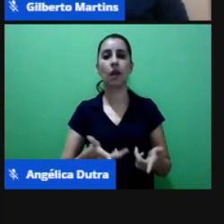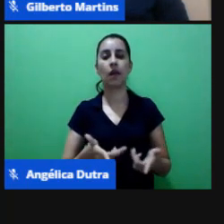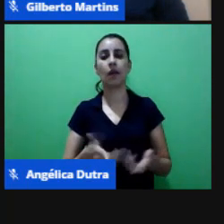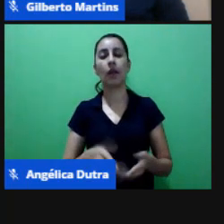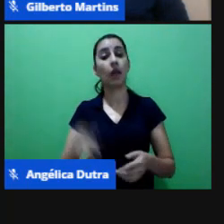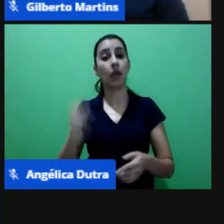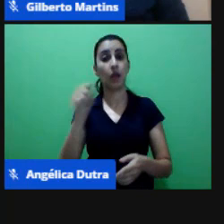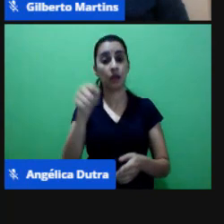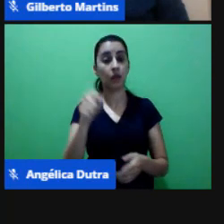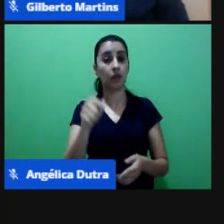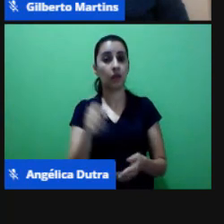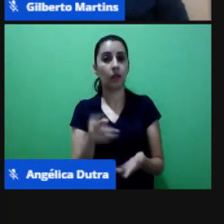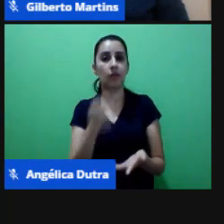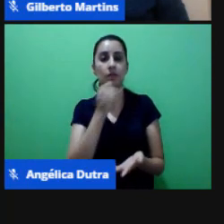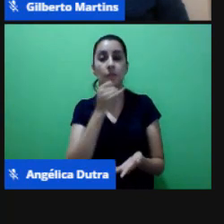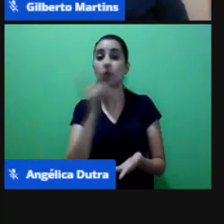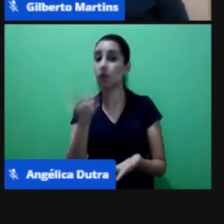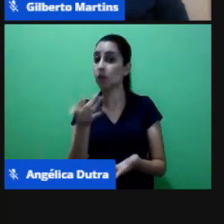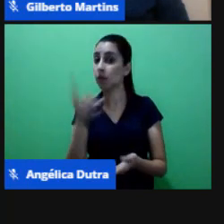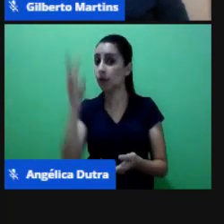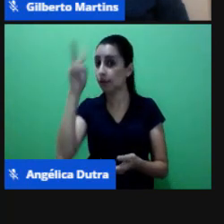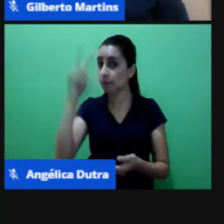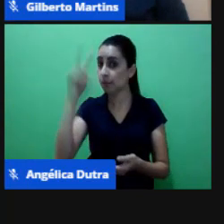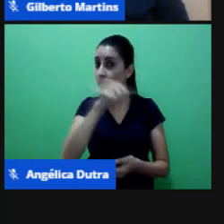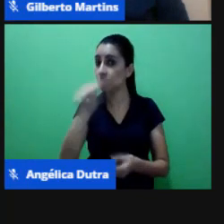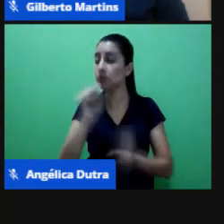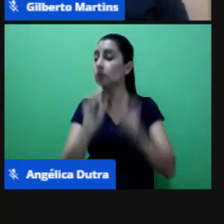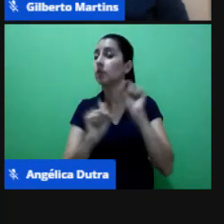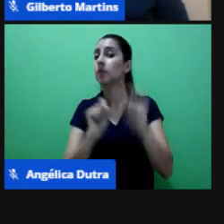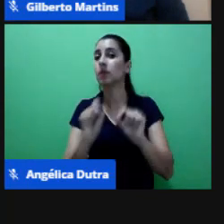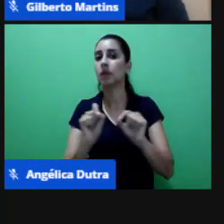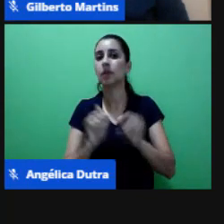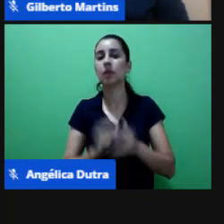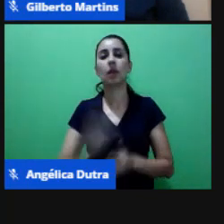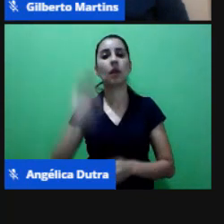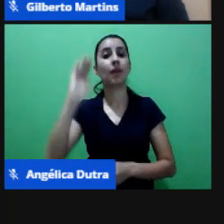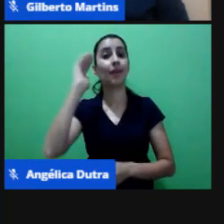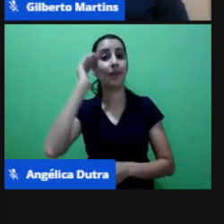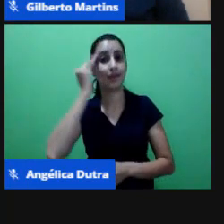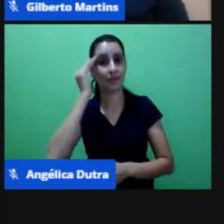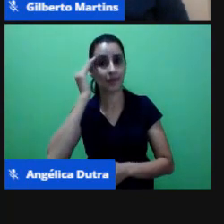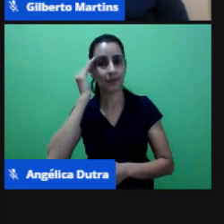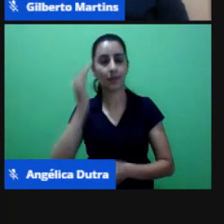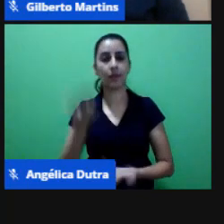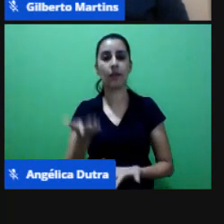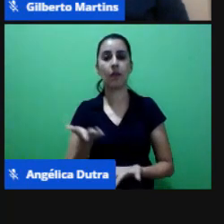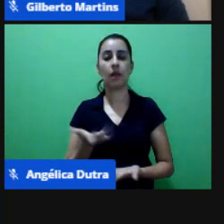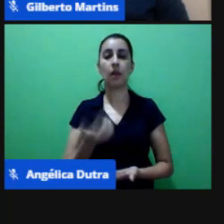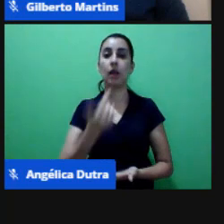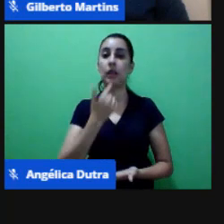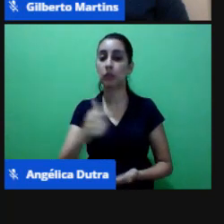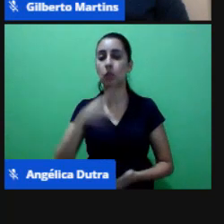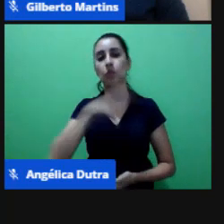quero frisar que a compreensão, a organização da língua portuguesa, ela está dividida em campo